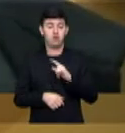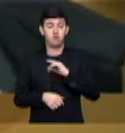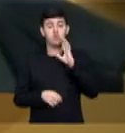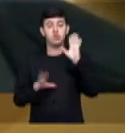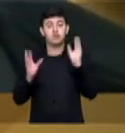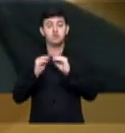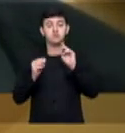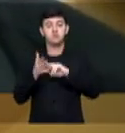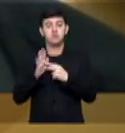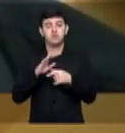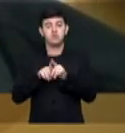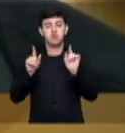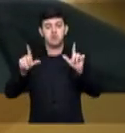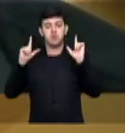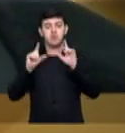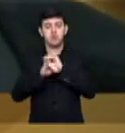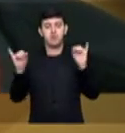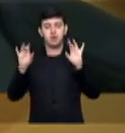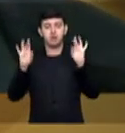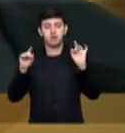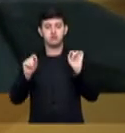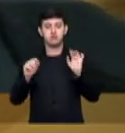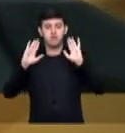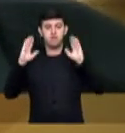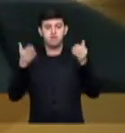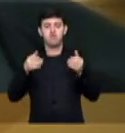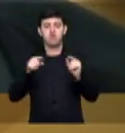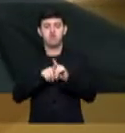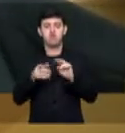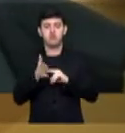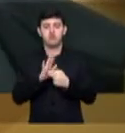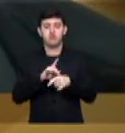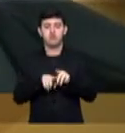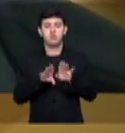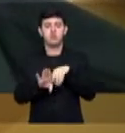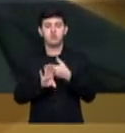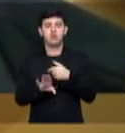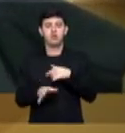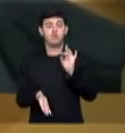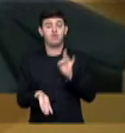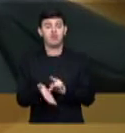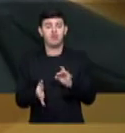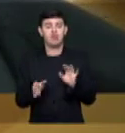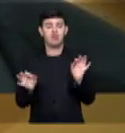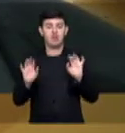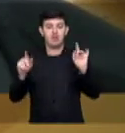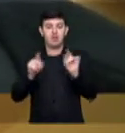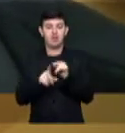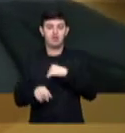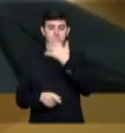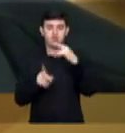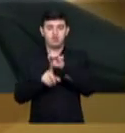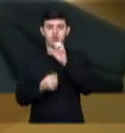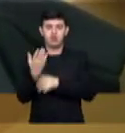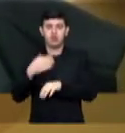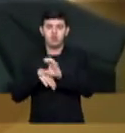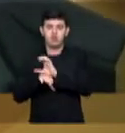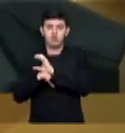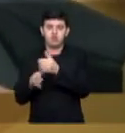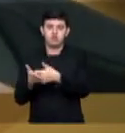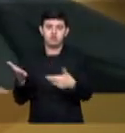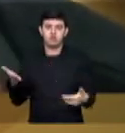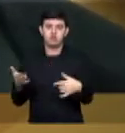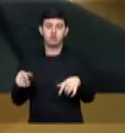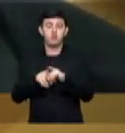de propaganda. Quando, em verdade, o legislador constituinte fala em